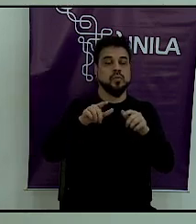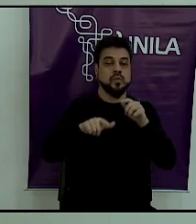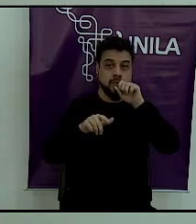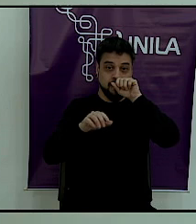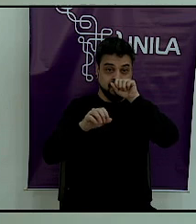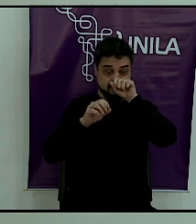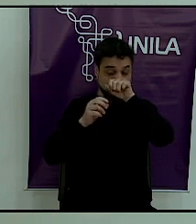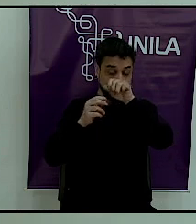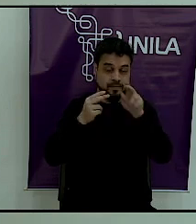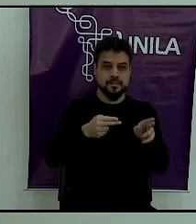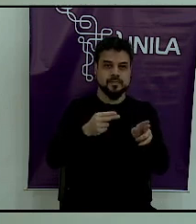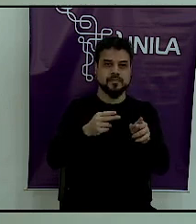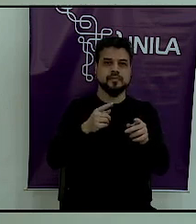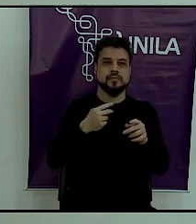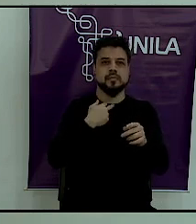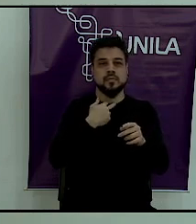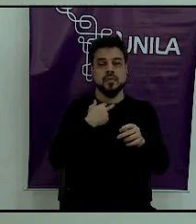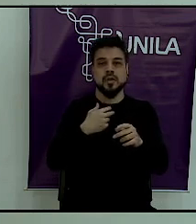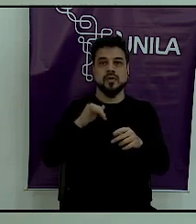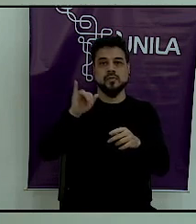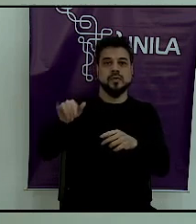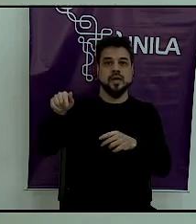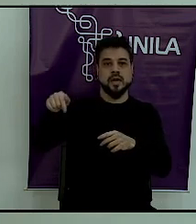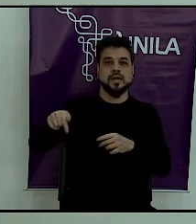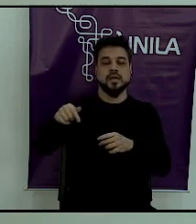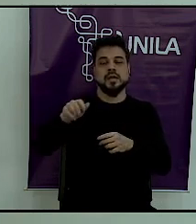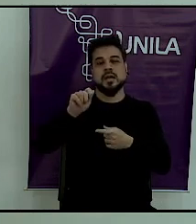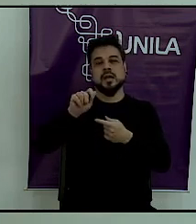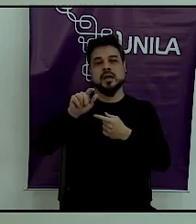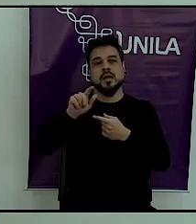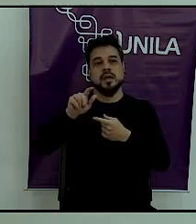alojamento estudantil, porque nós não vamos deixar